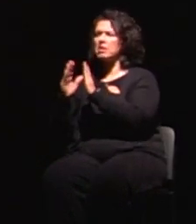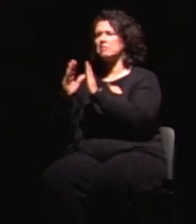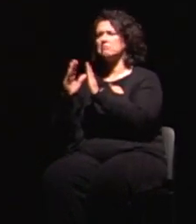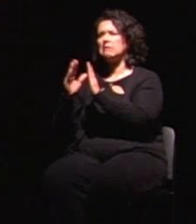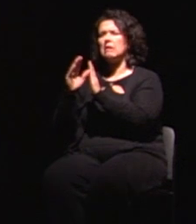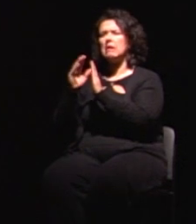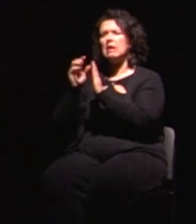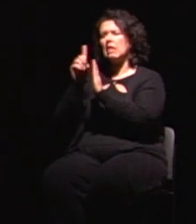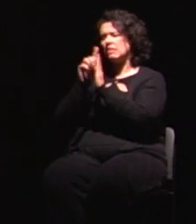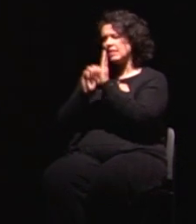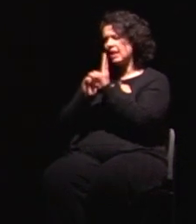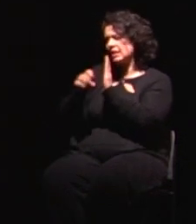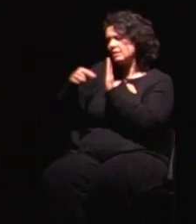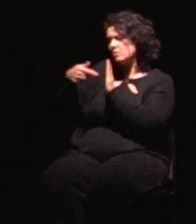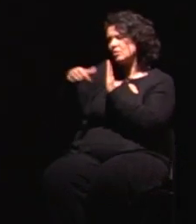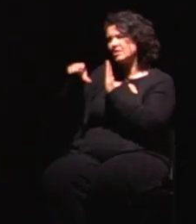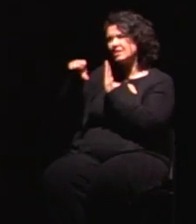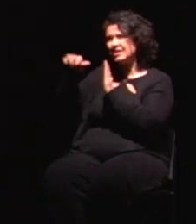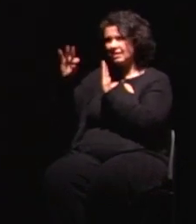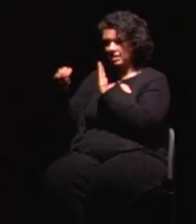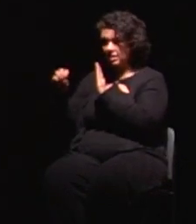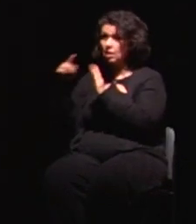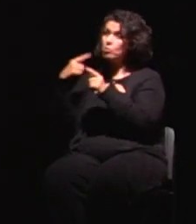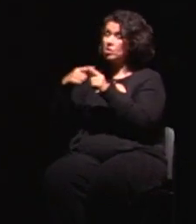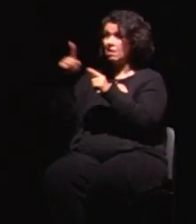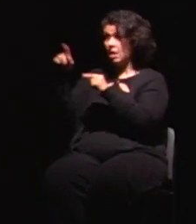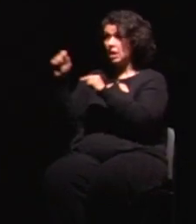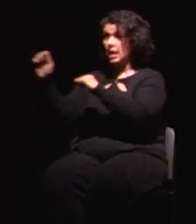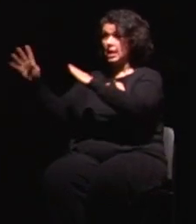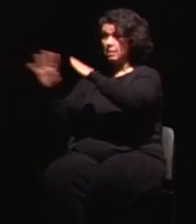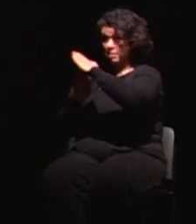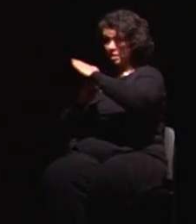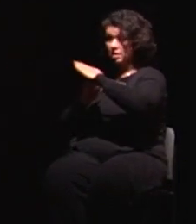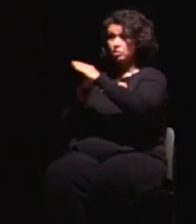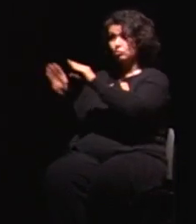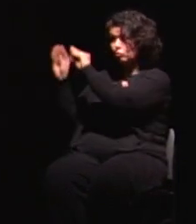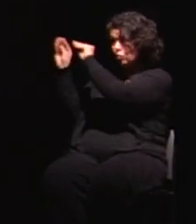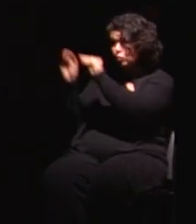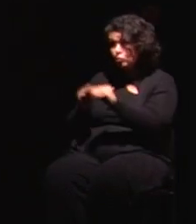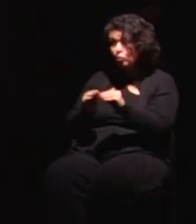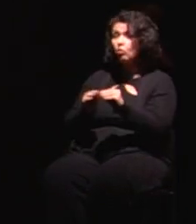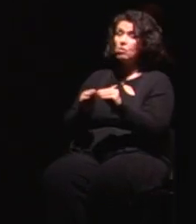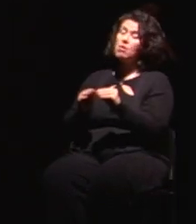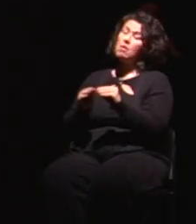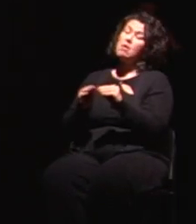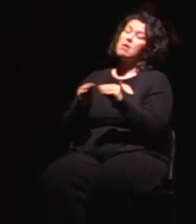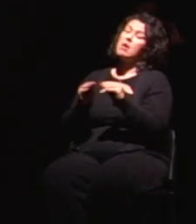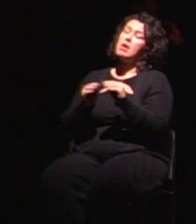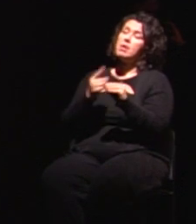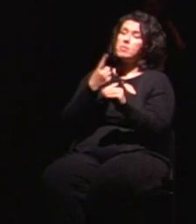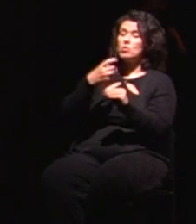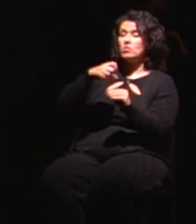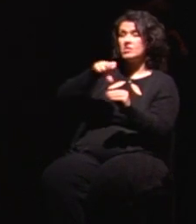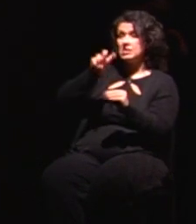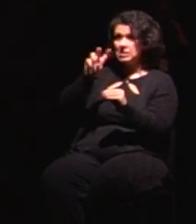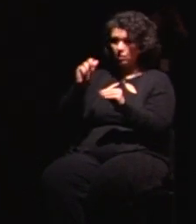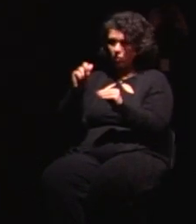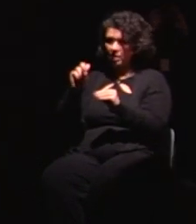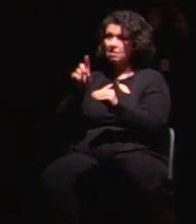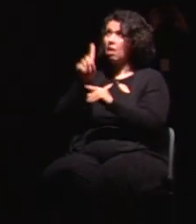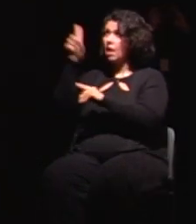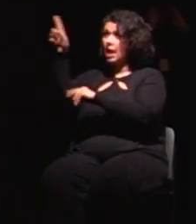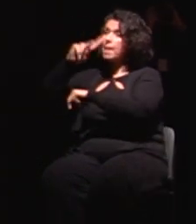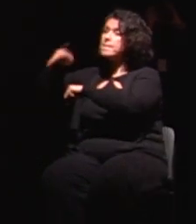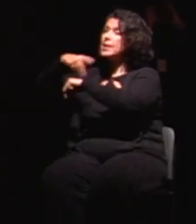vezes, né, a Stefânia é uma imigrante polonesa, né, que veio em 1950, né, depois da guerra, sobreviveu, né, à guerra